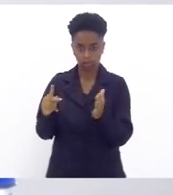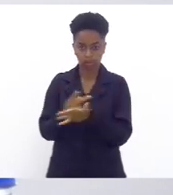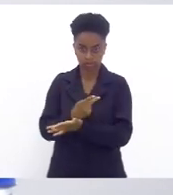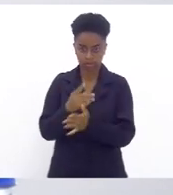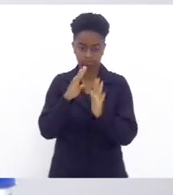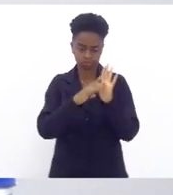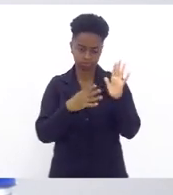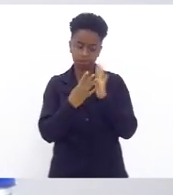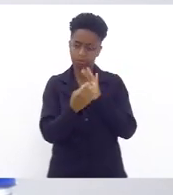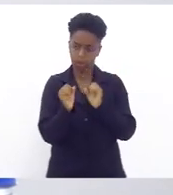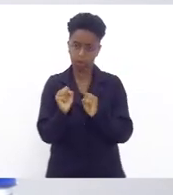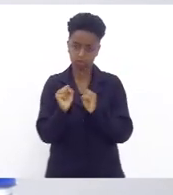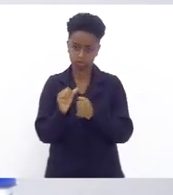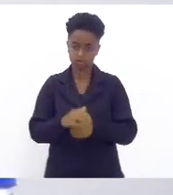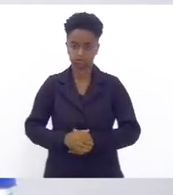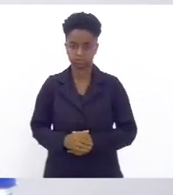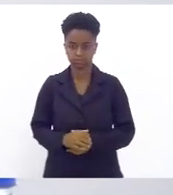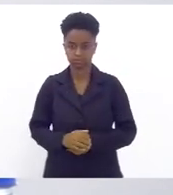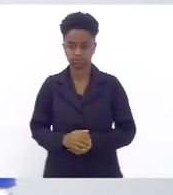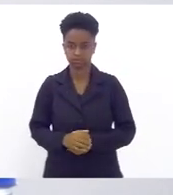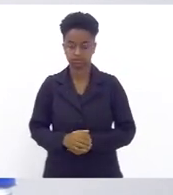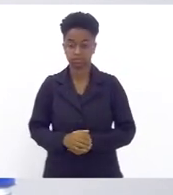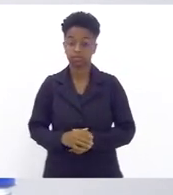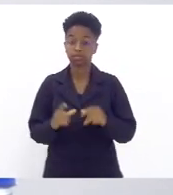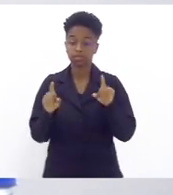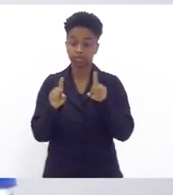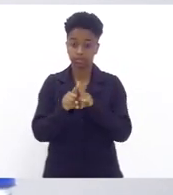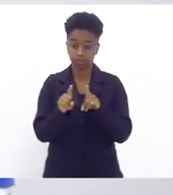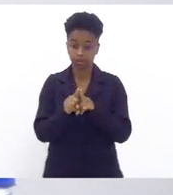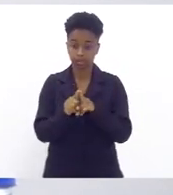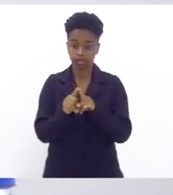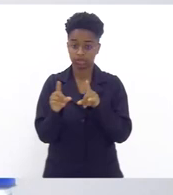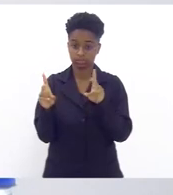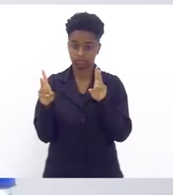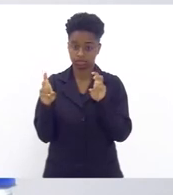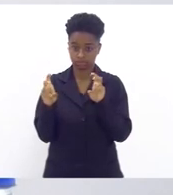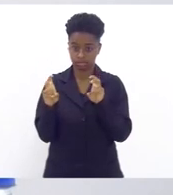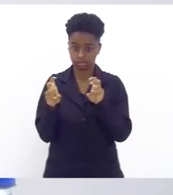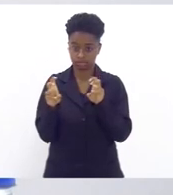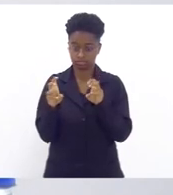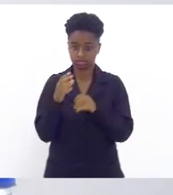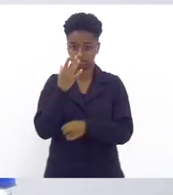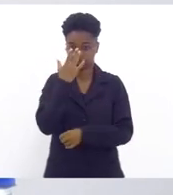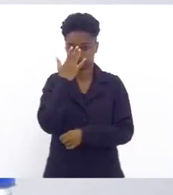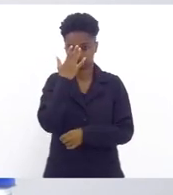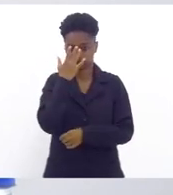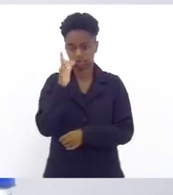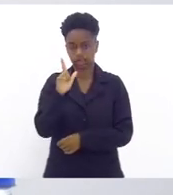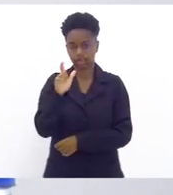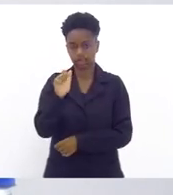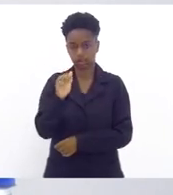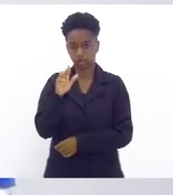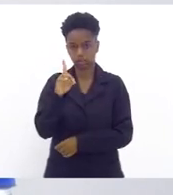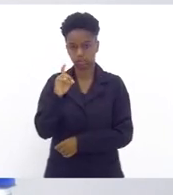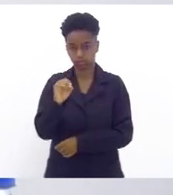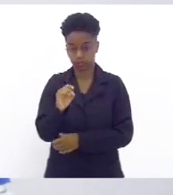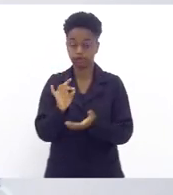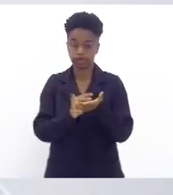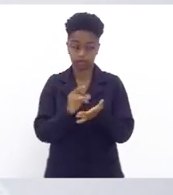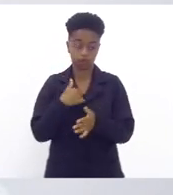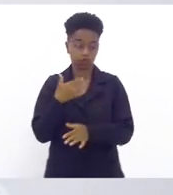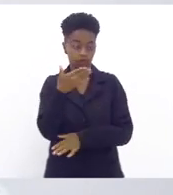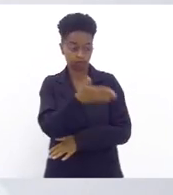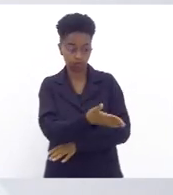cronograma Sem problema nenhum a outra questão é sobre o laudo de fato quando eu fui lá